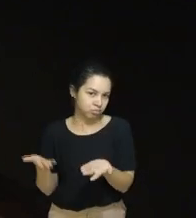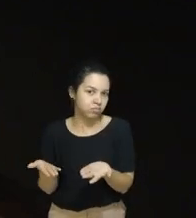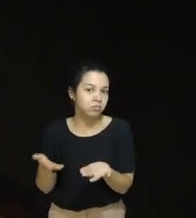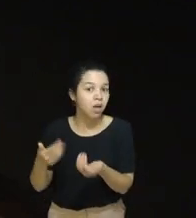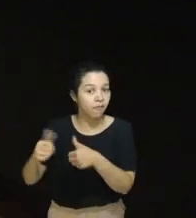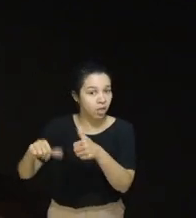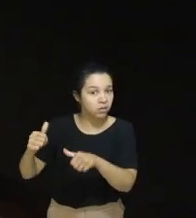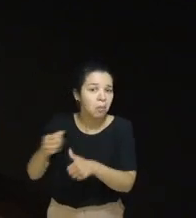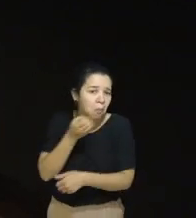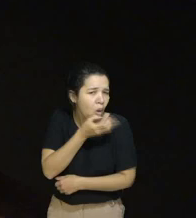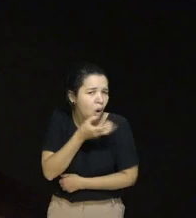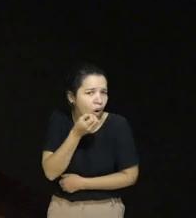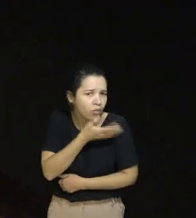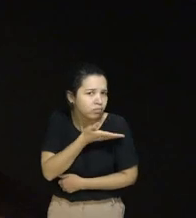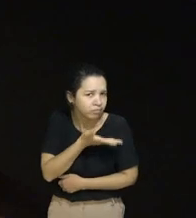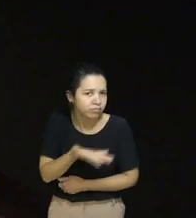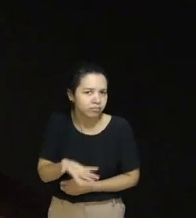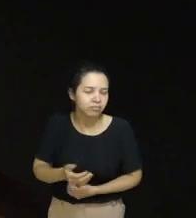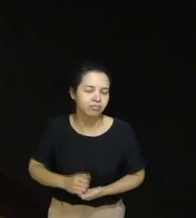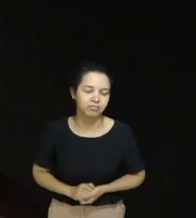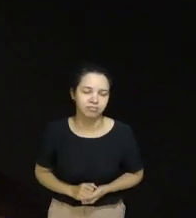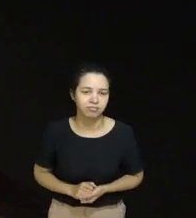que bom, né?